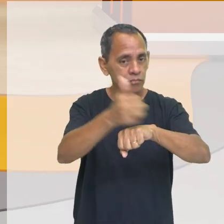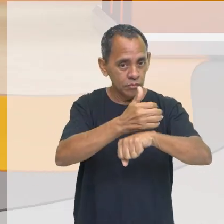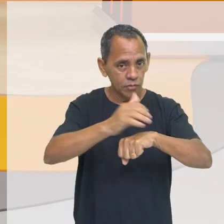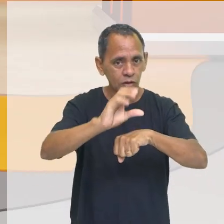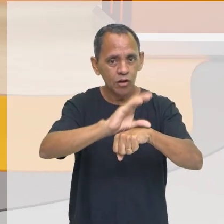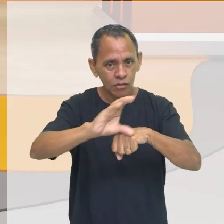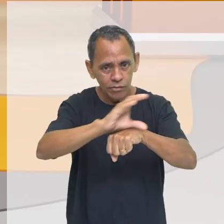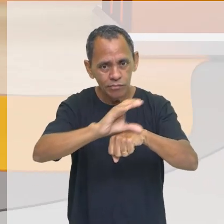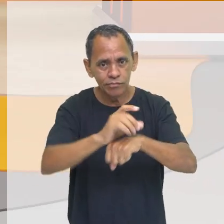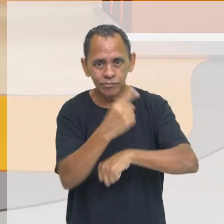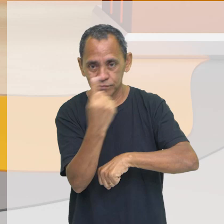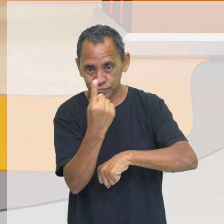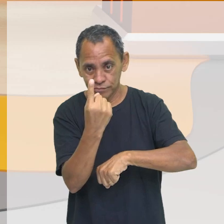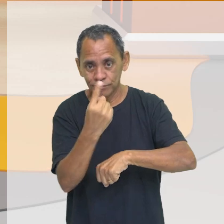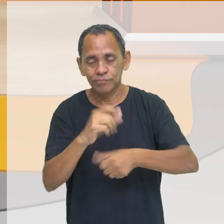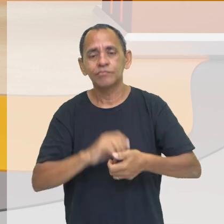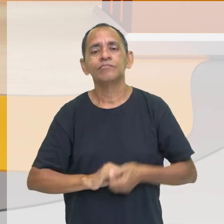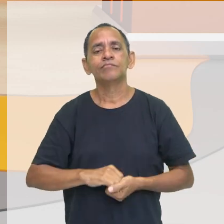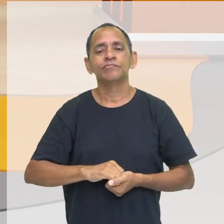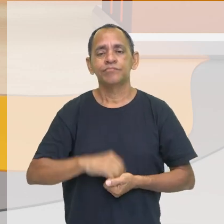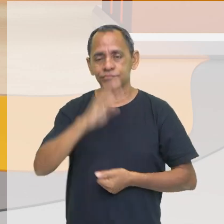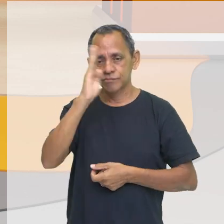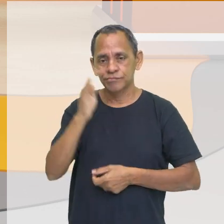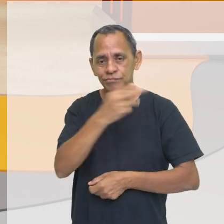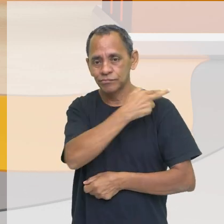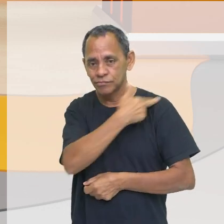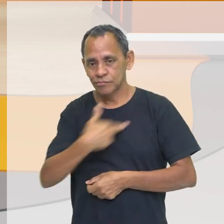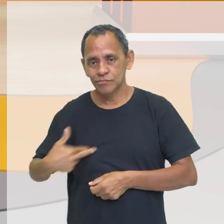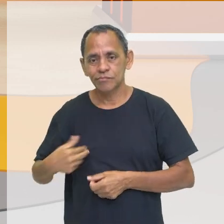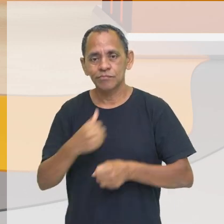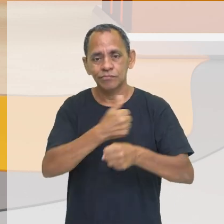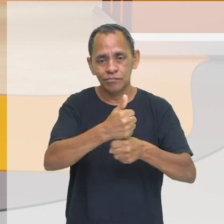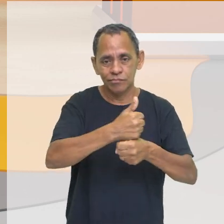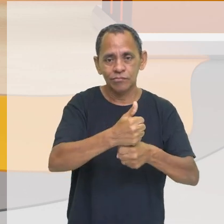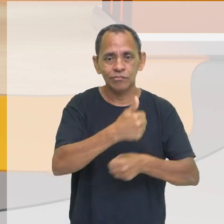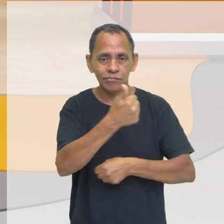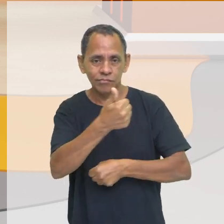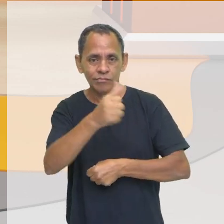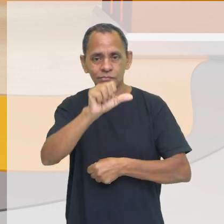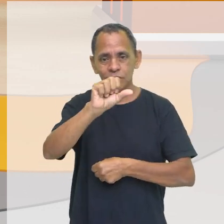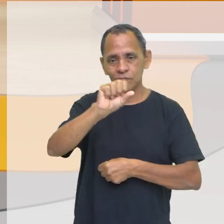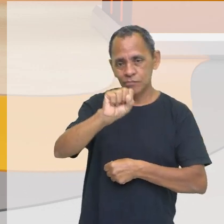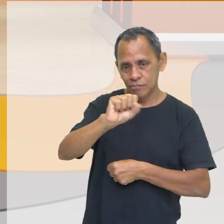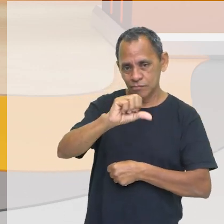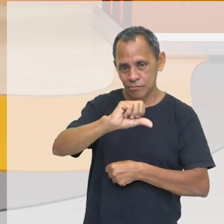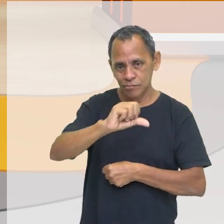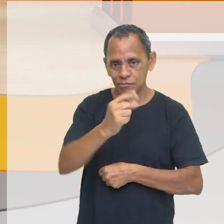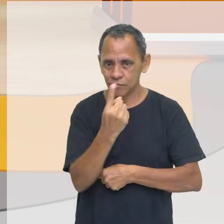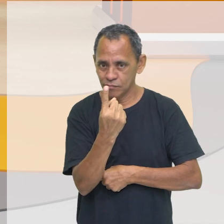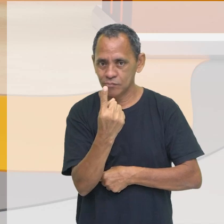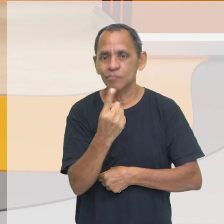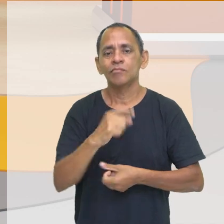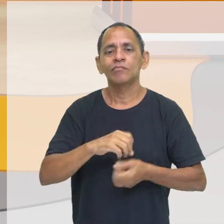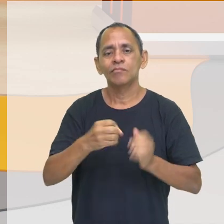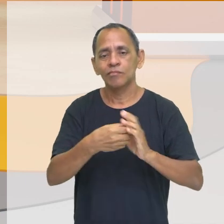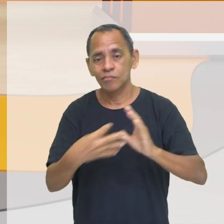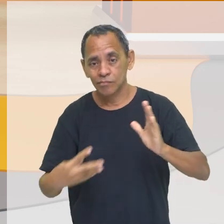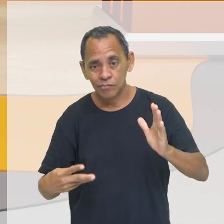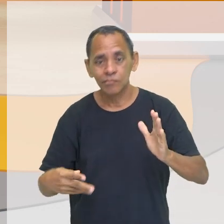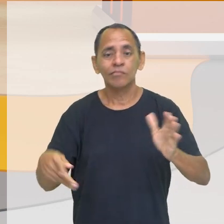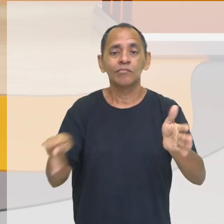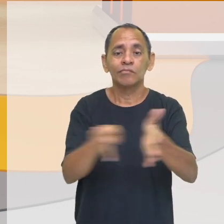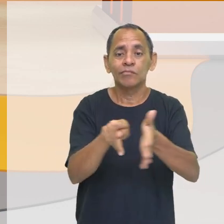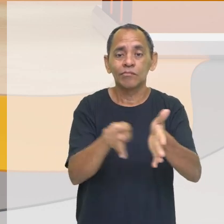primeira Constituição do nosso território, do Brasil República, certo? Que é a de 1891. E vão ter ali